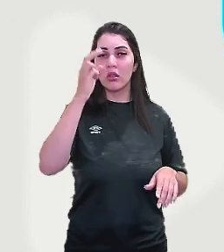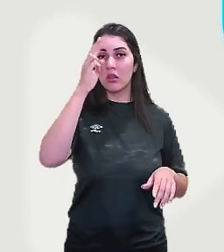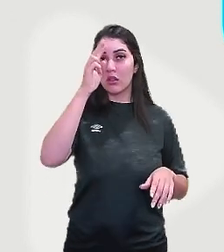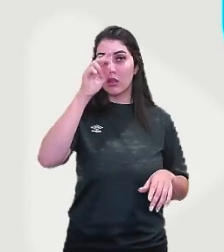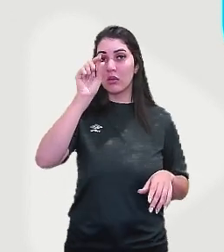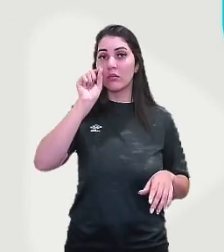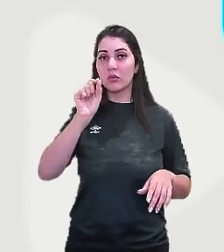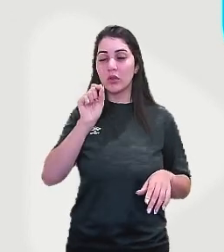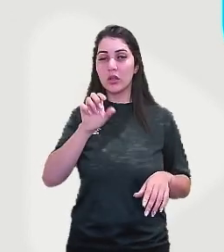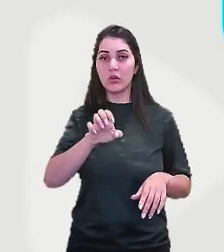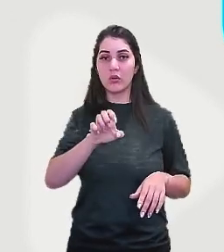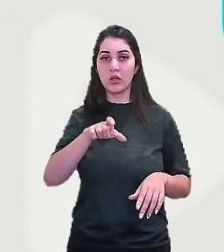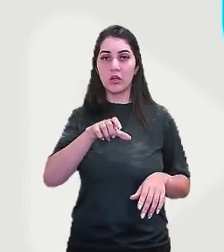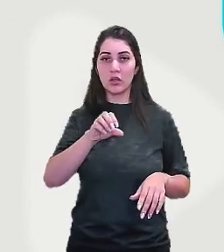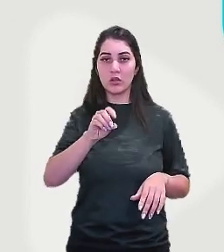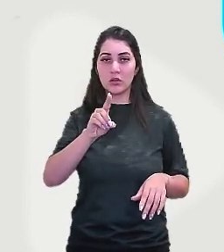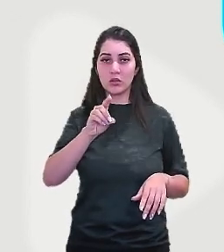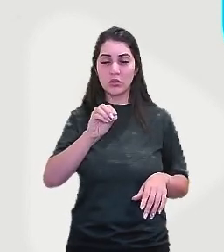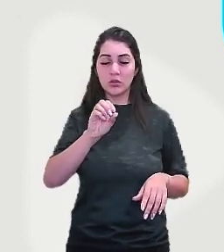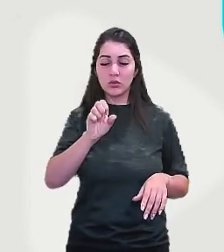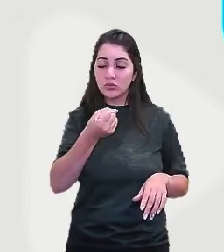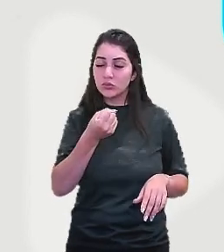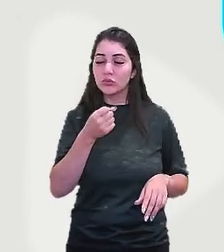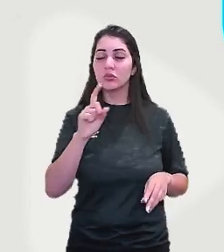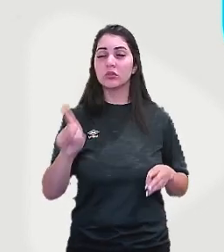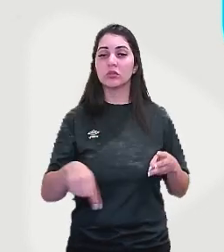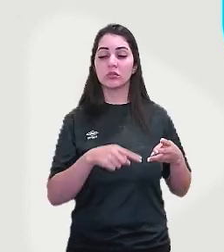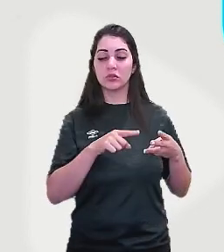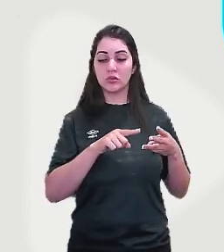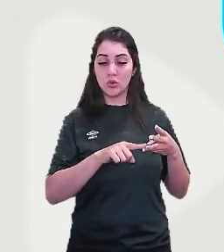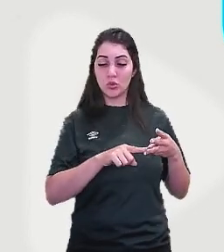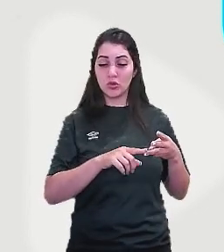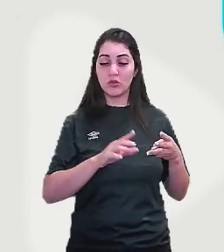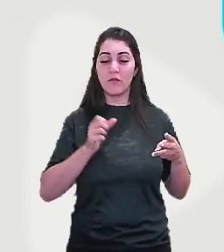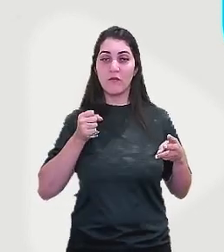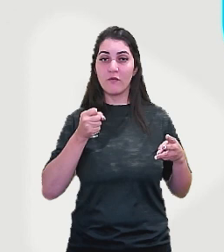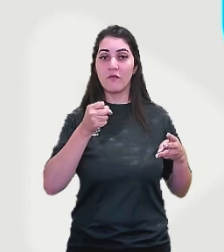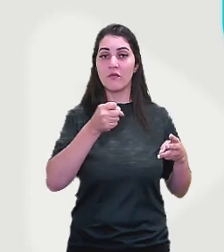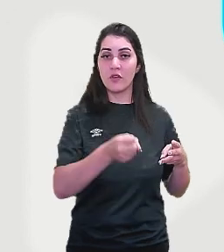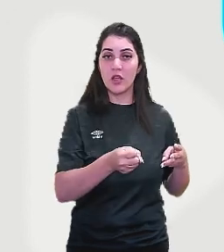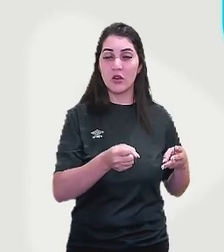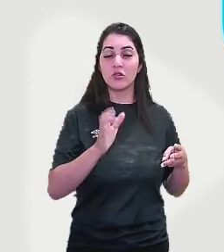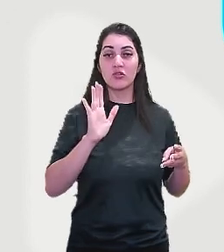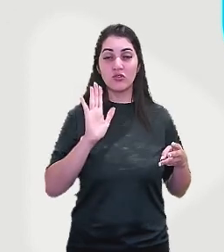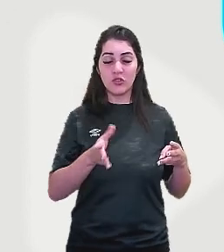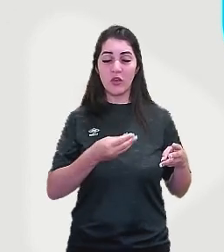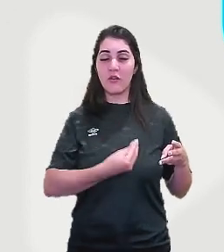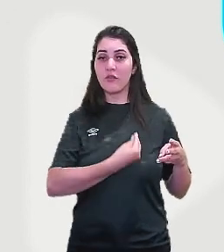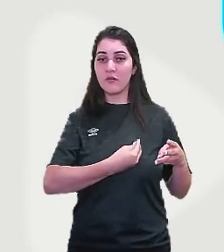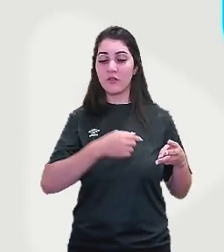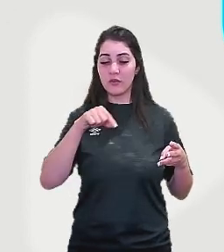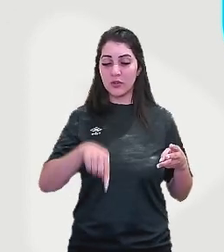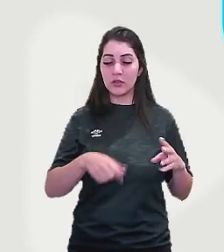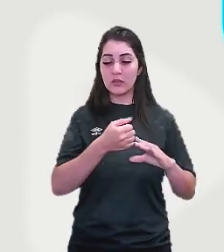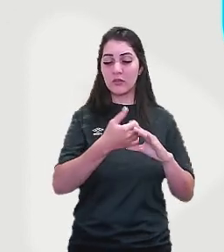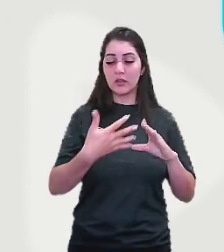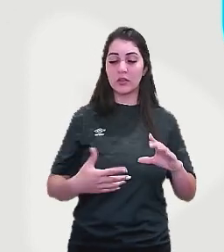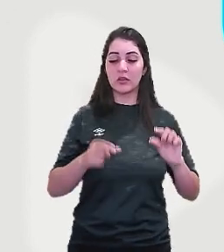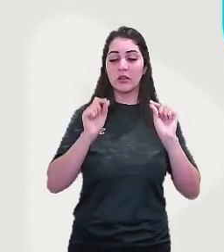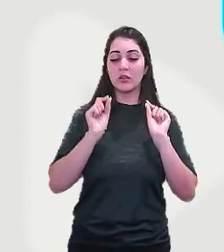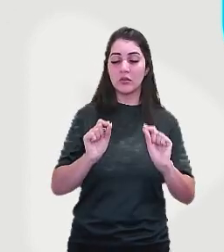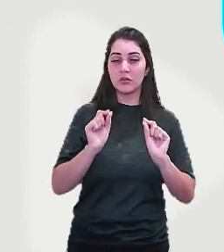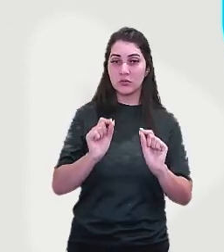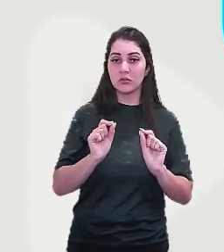dos êxodos? Os que vieram e os que já viviam aqui. Os que já viviam aqui vai caracterizar já